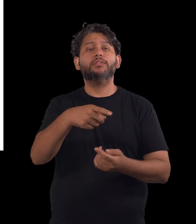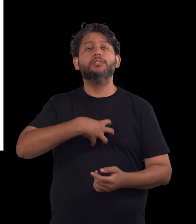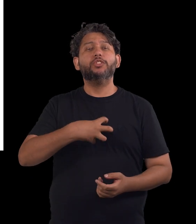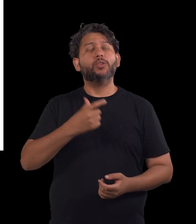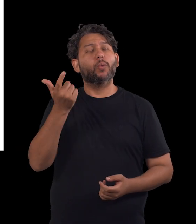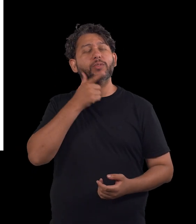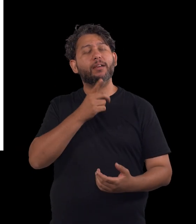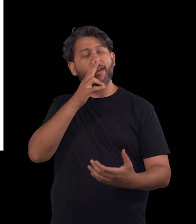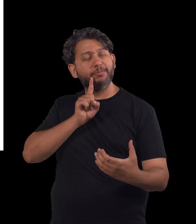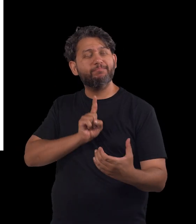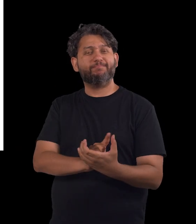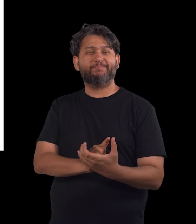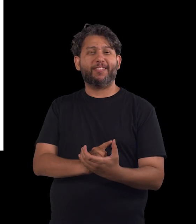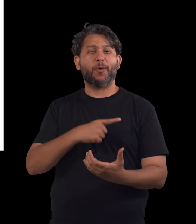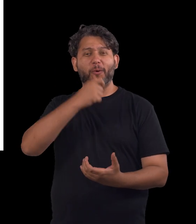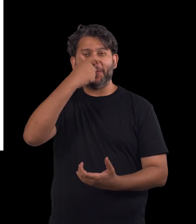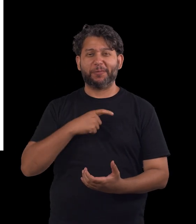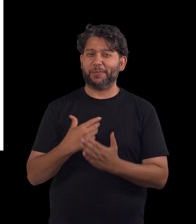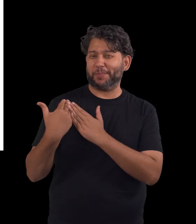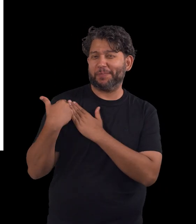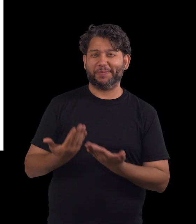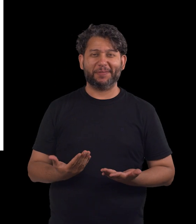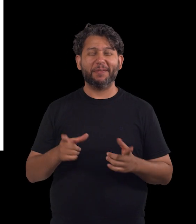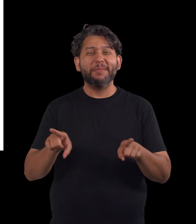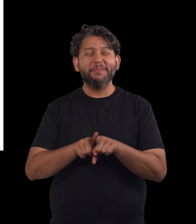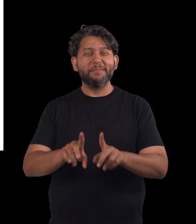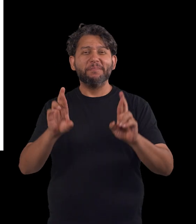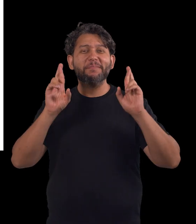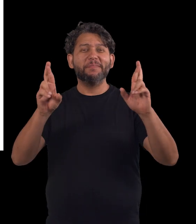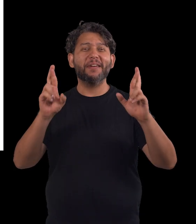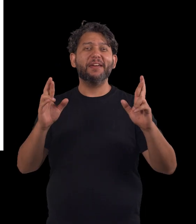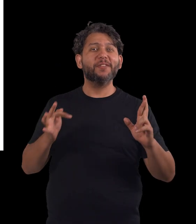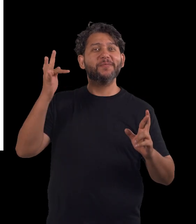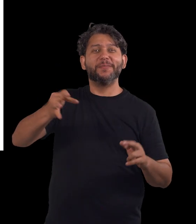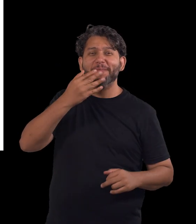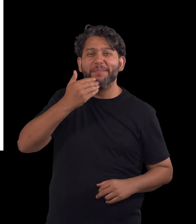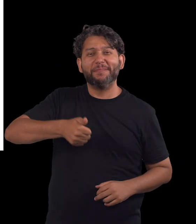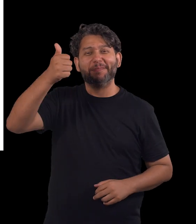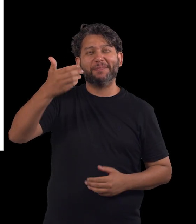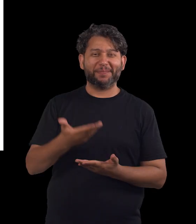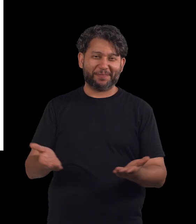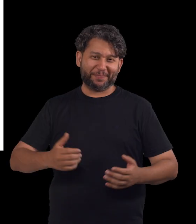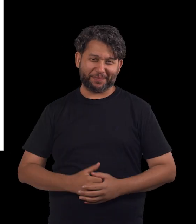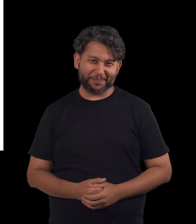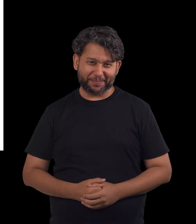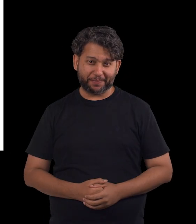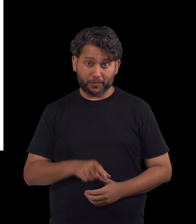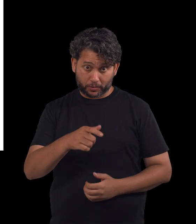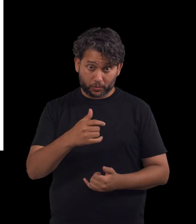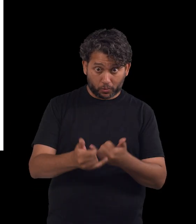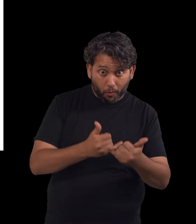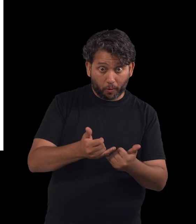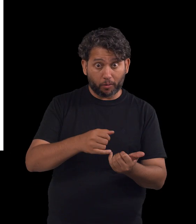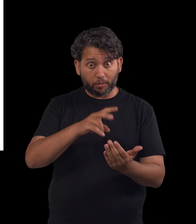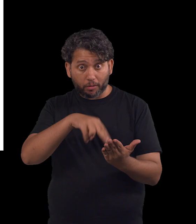fortalecer o sentimento de pertencimento, responsabilidade e esperança em relação ao futuro. Ao